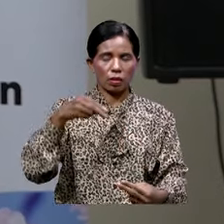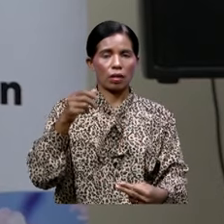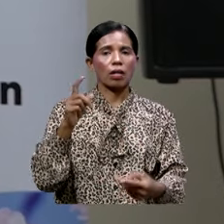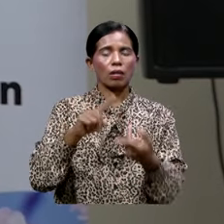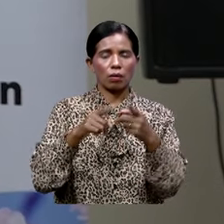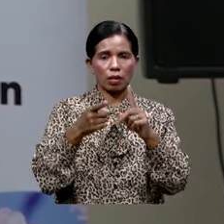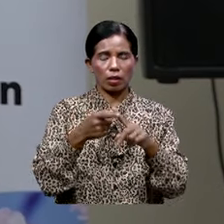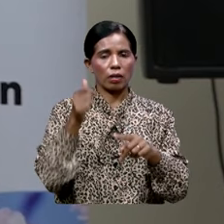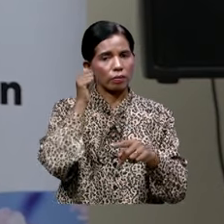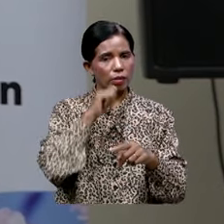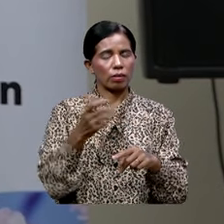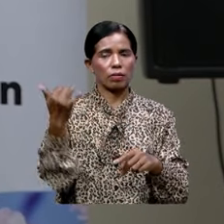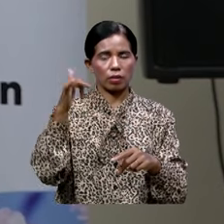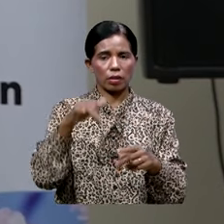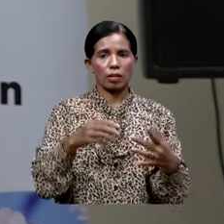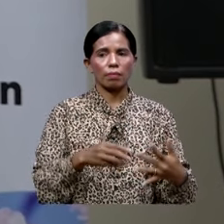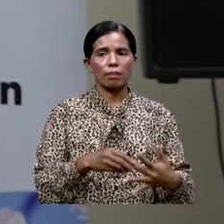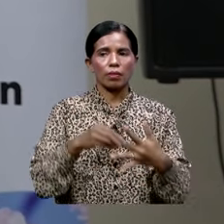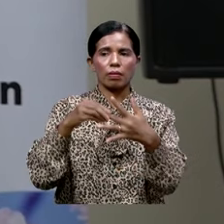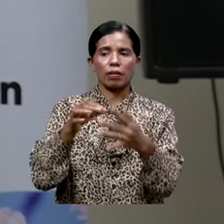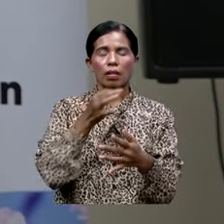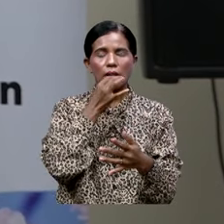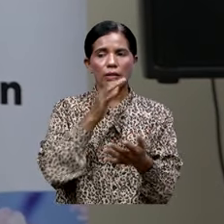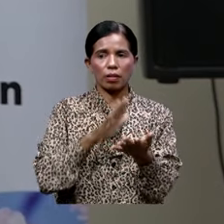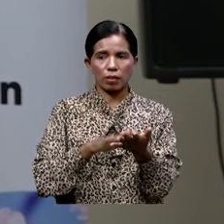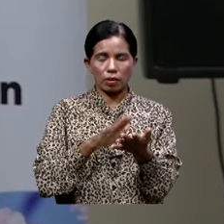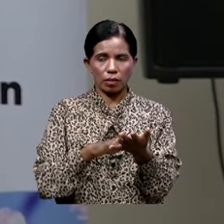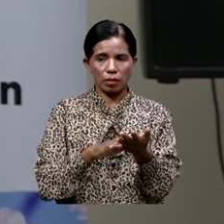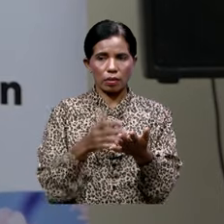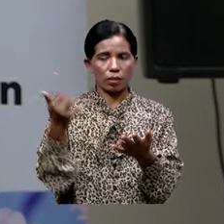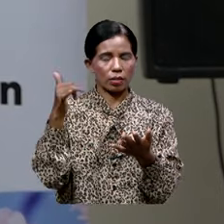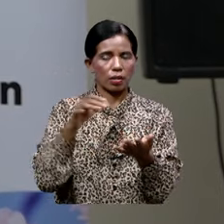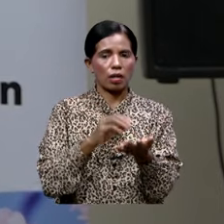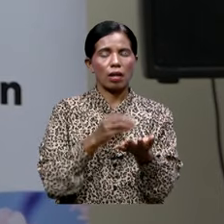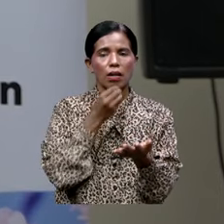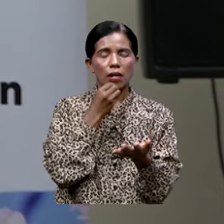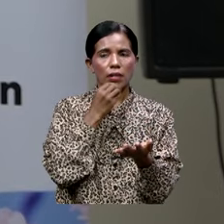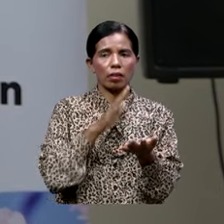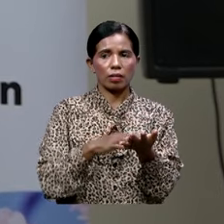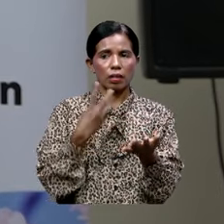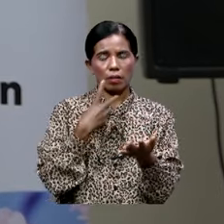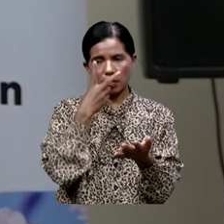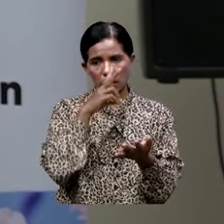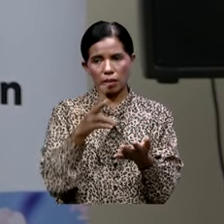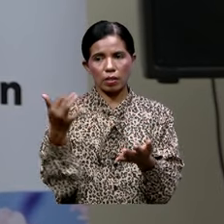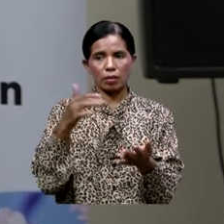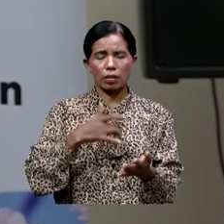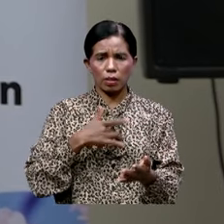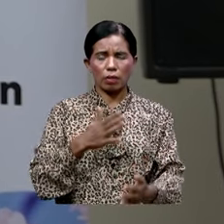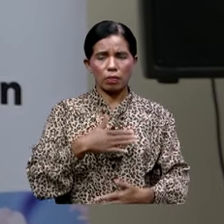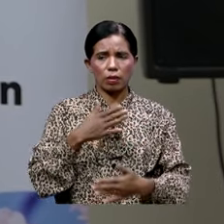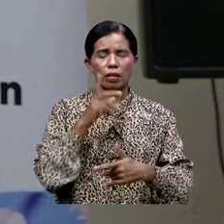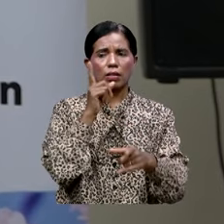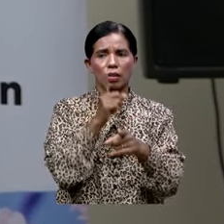sira, liriu lihusi merenda escolar, fornecedor sira e merenda escolar. No ami hare sira contente tebes,